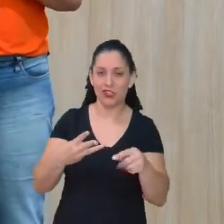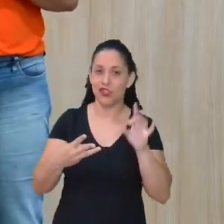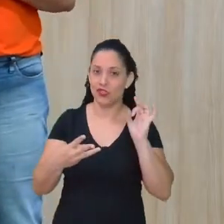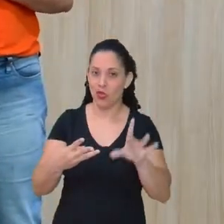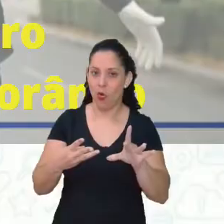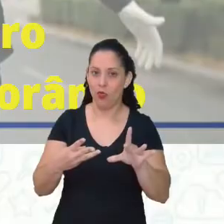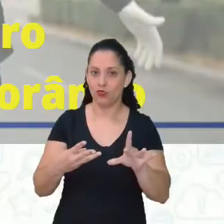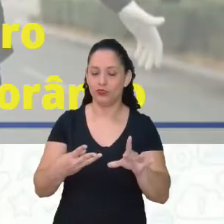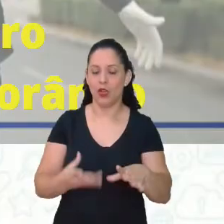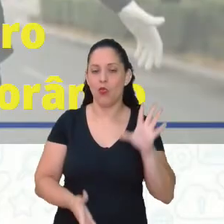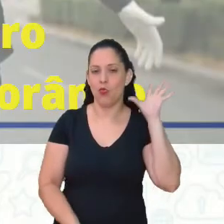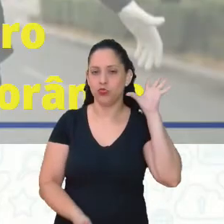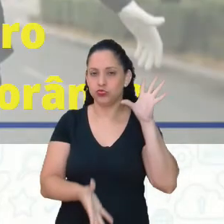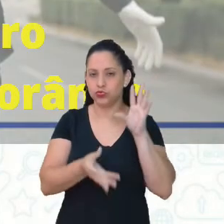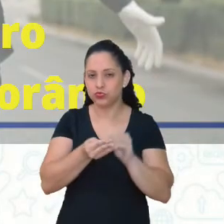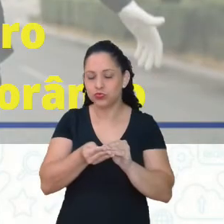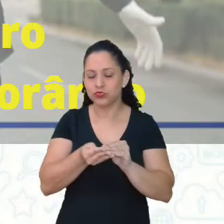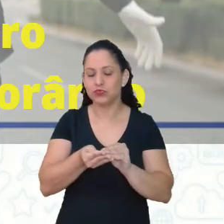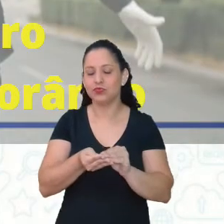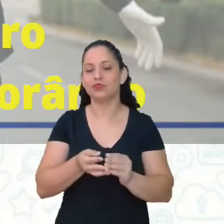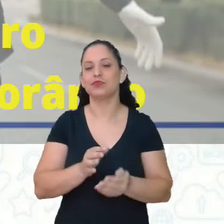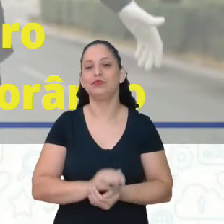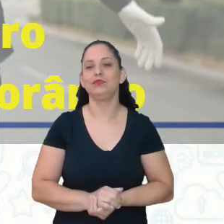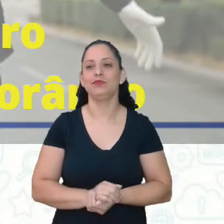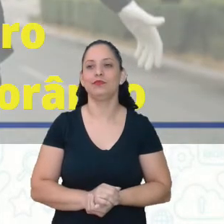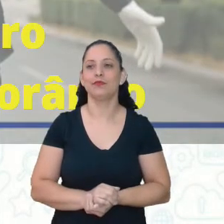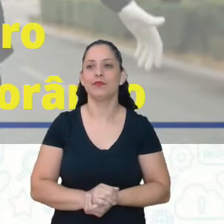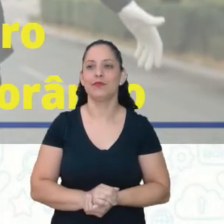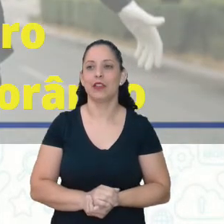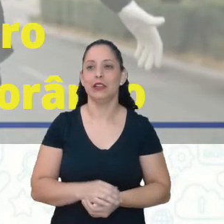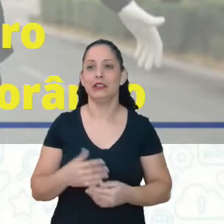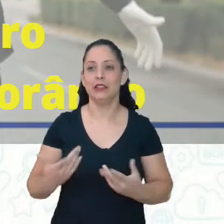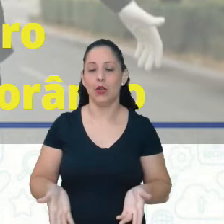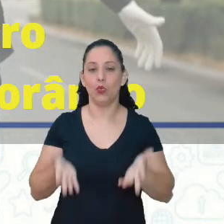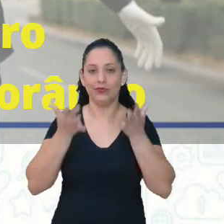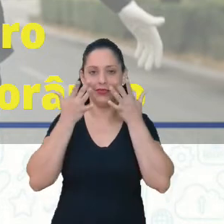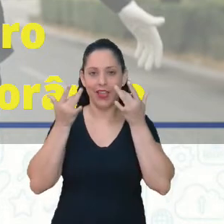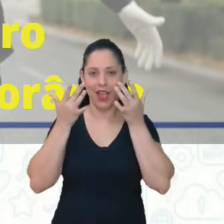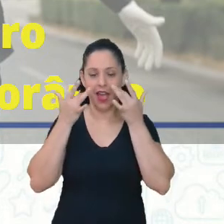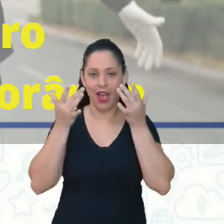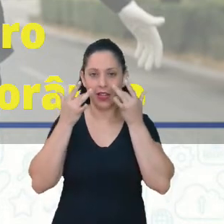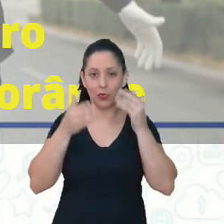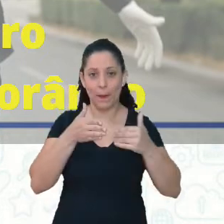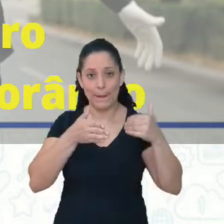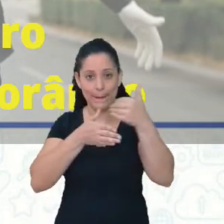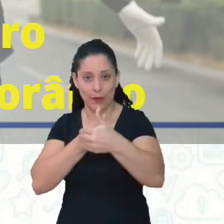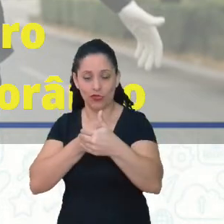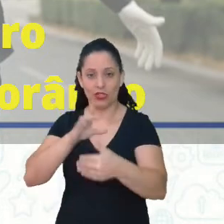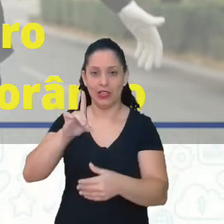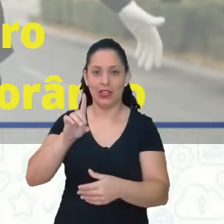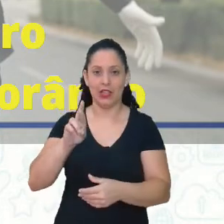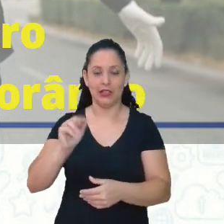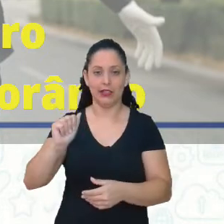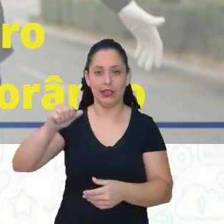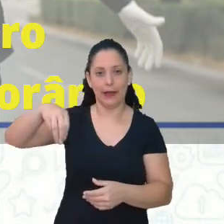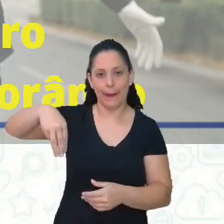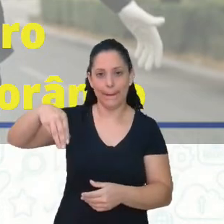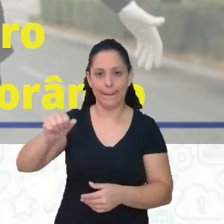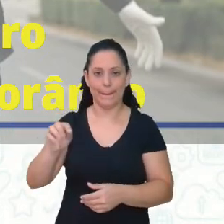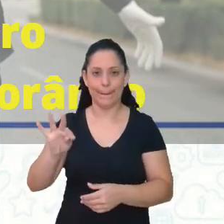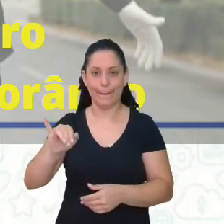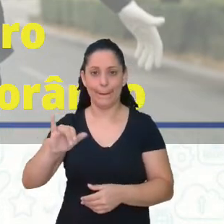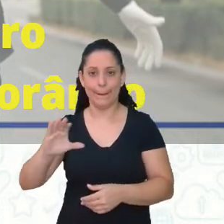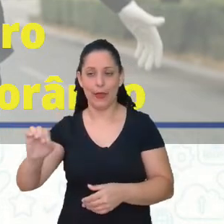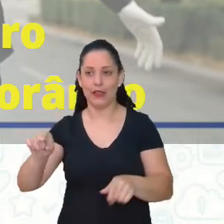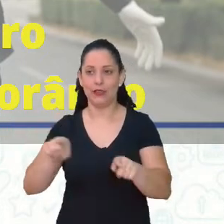uma introdução, né? Então, a gente está vendo aí o teatro pós-dramático, o teatro épico e o teatro contemporâneo. A gente